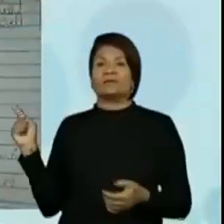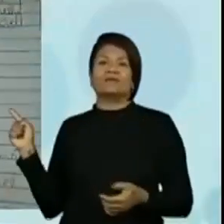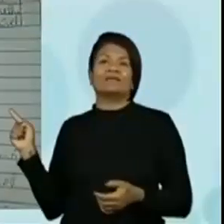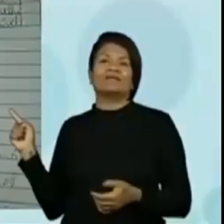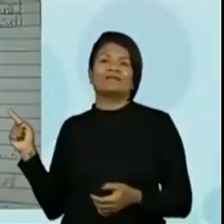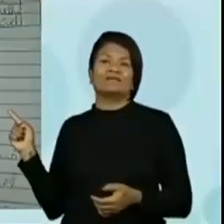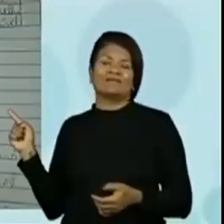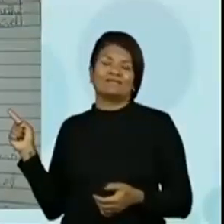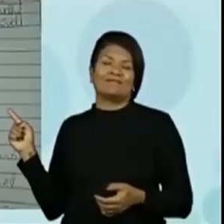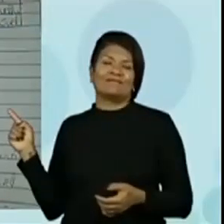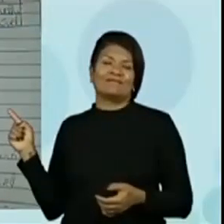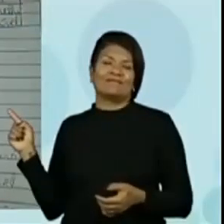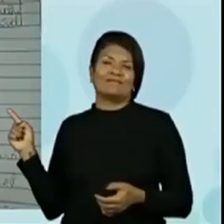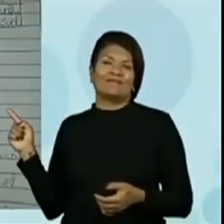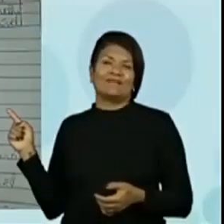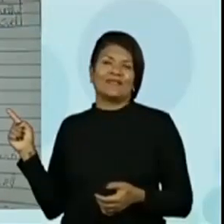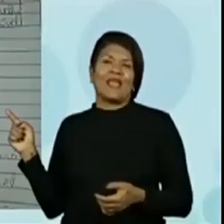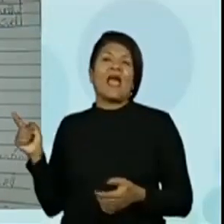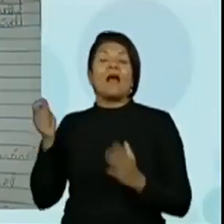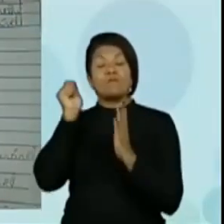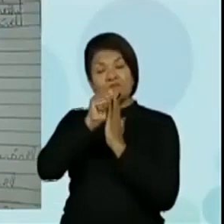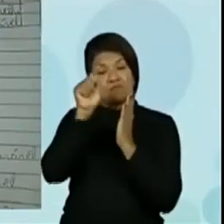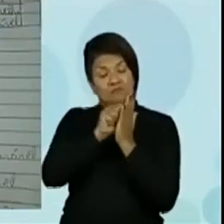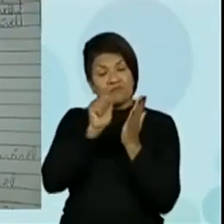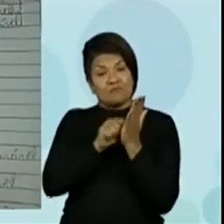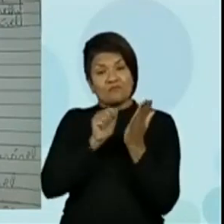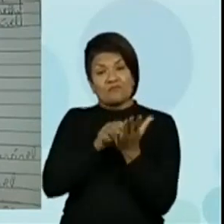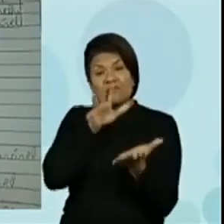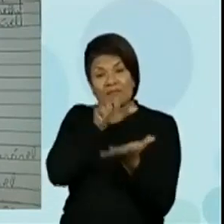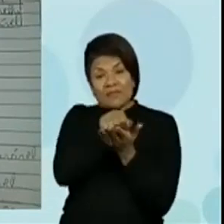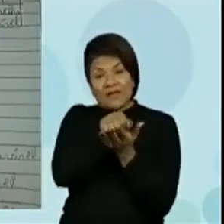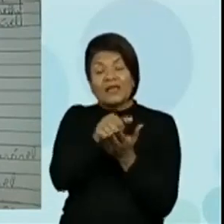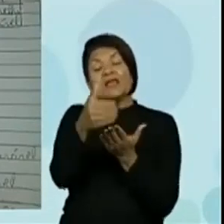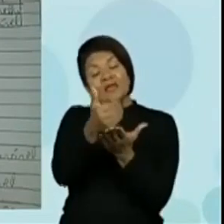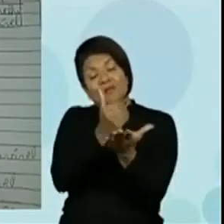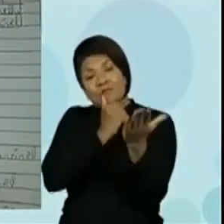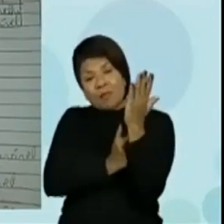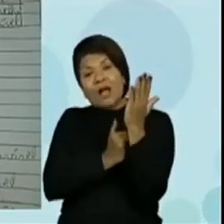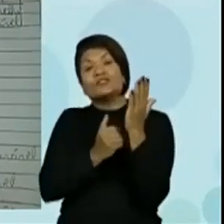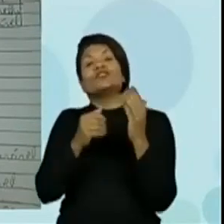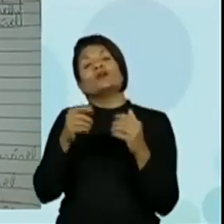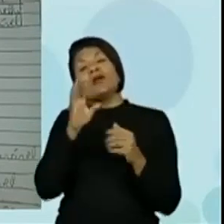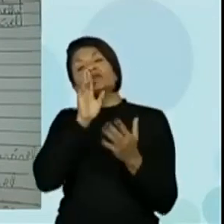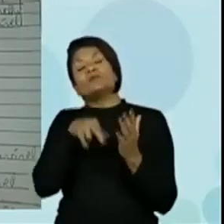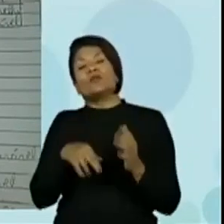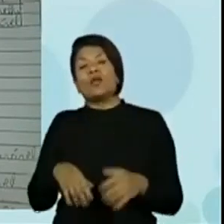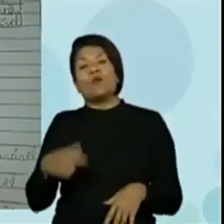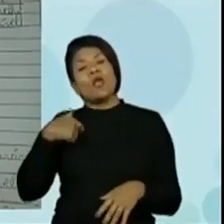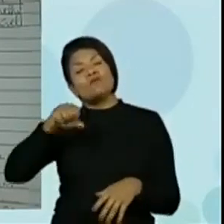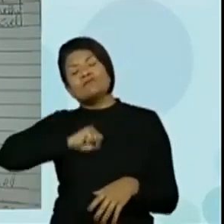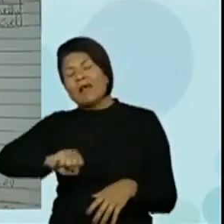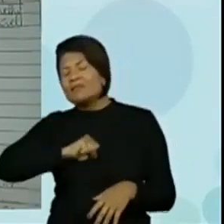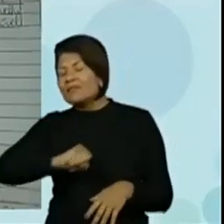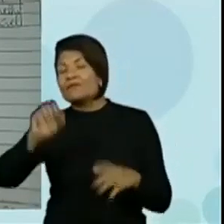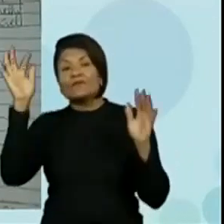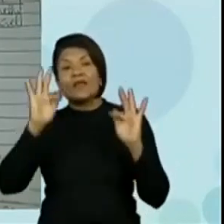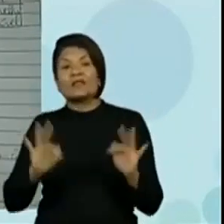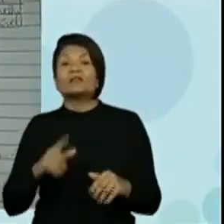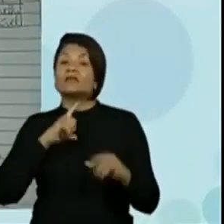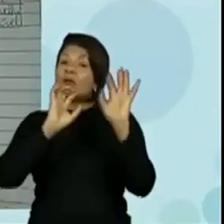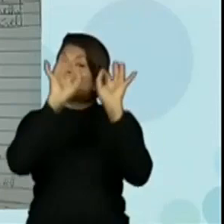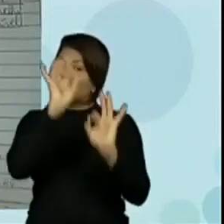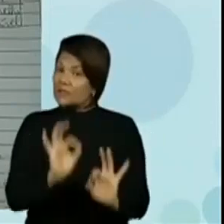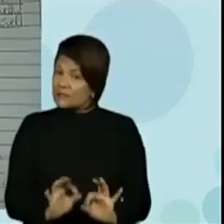a pergunta, vai lá, põe no caderno e embaixo responde. Eu fiquei danado de feliz pela